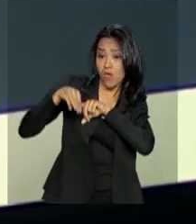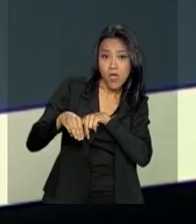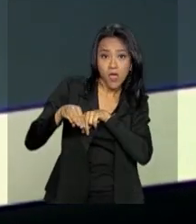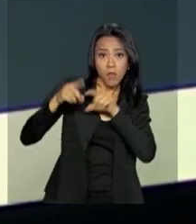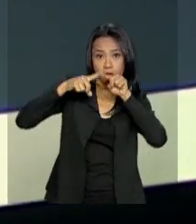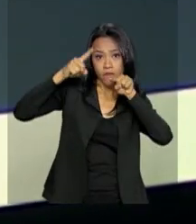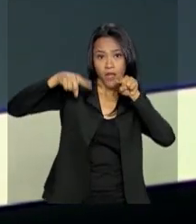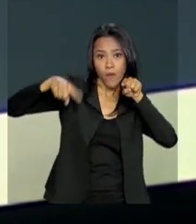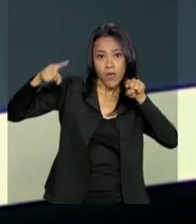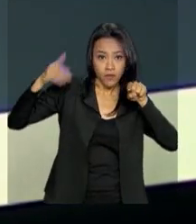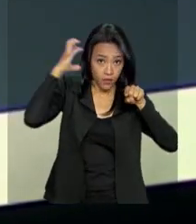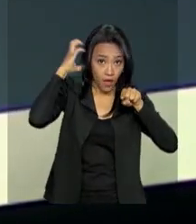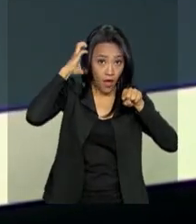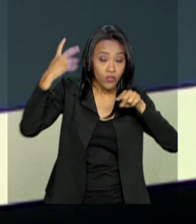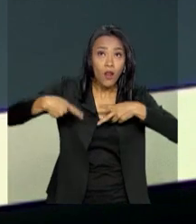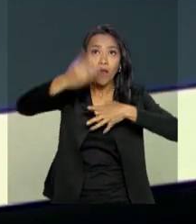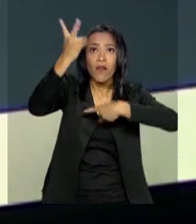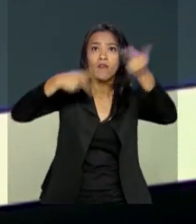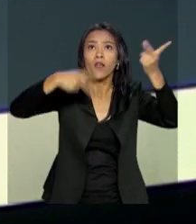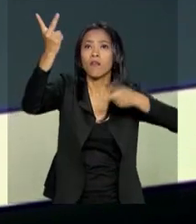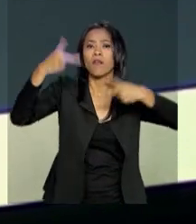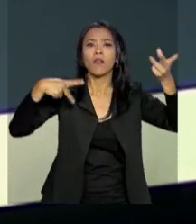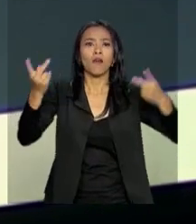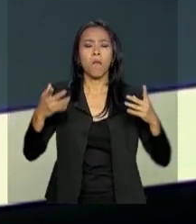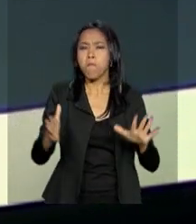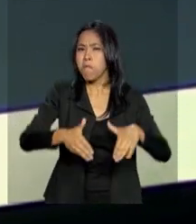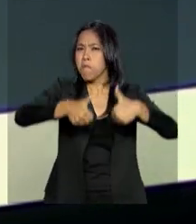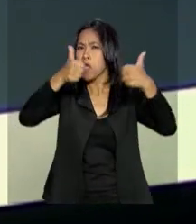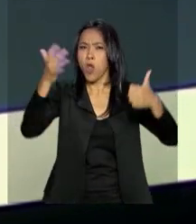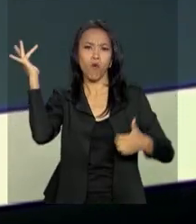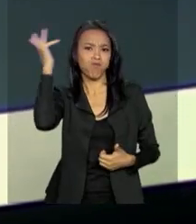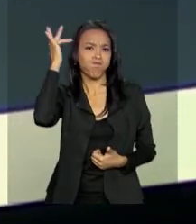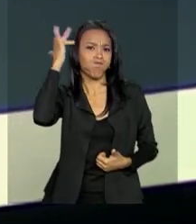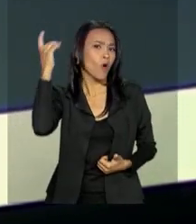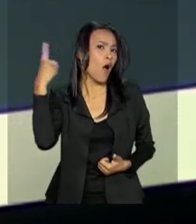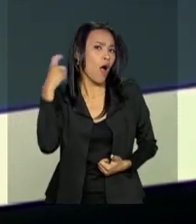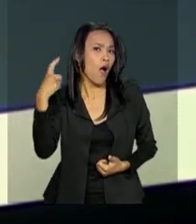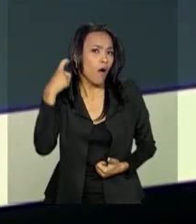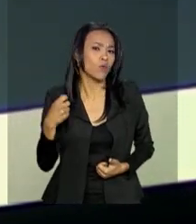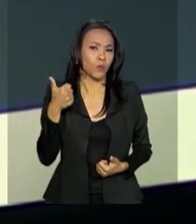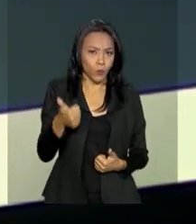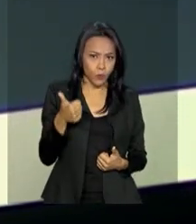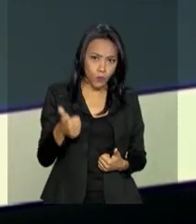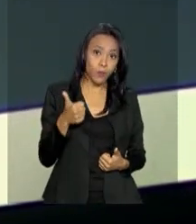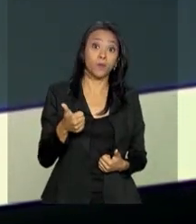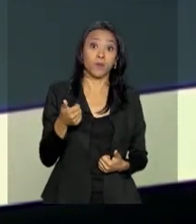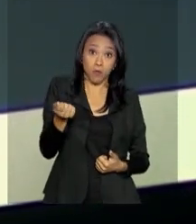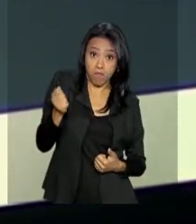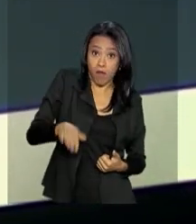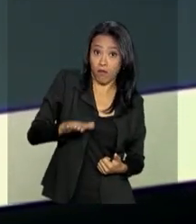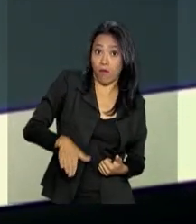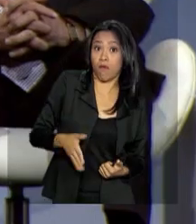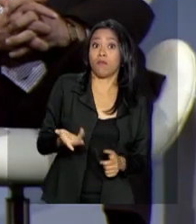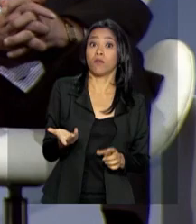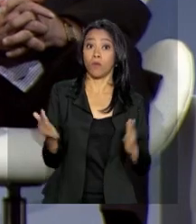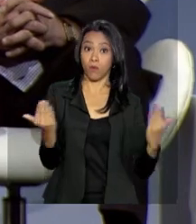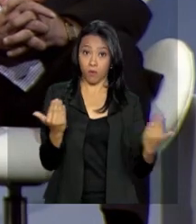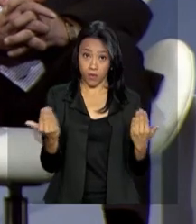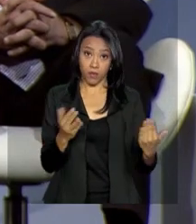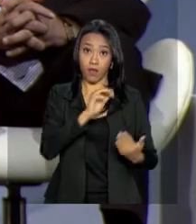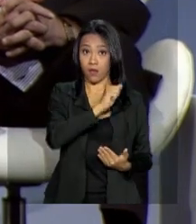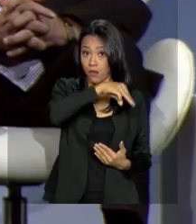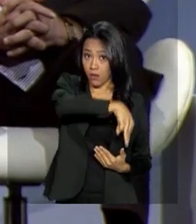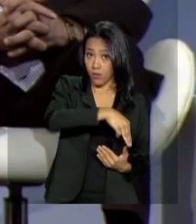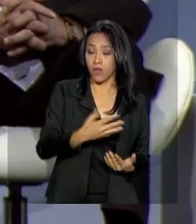cantos deste país continental uma programação com melhor qualidade de áudio e um custo de geração muito menor do que as emissoras dê a ele